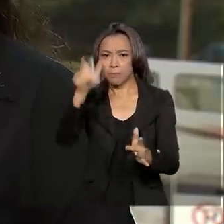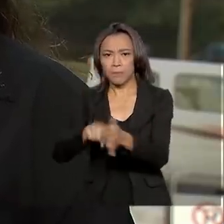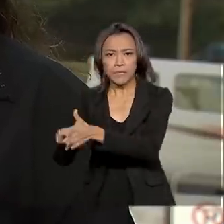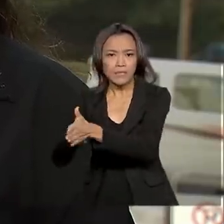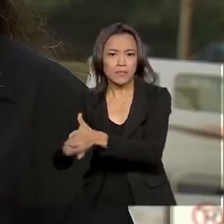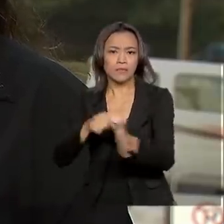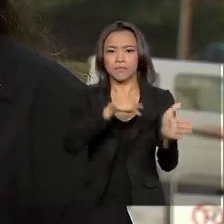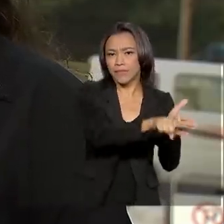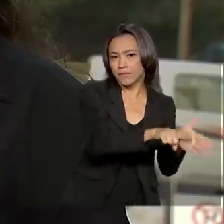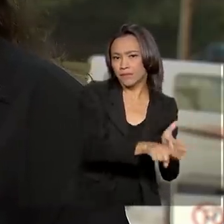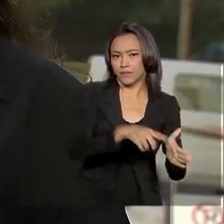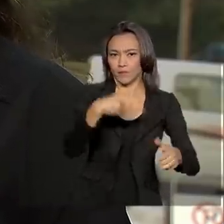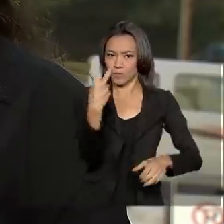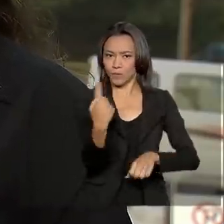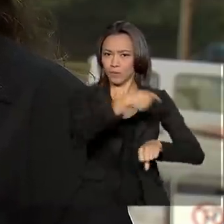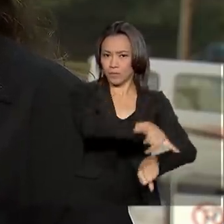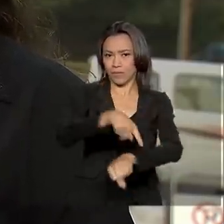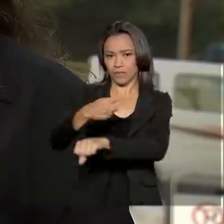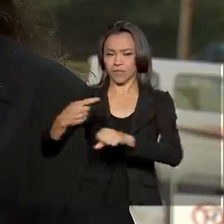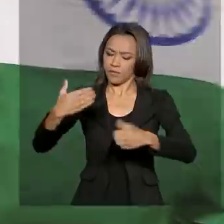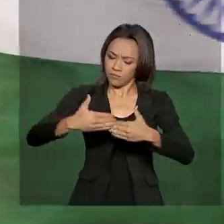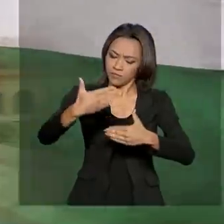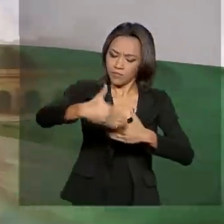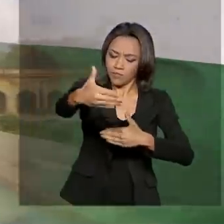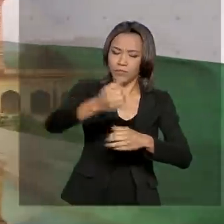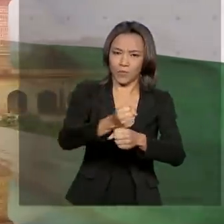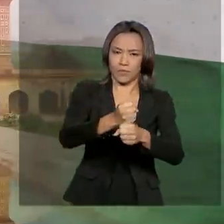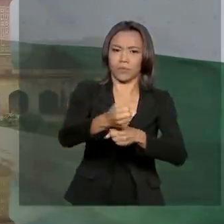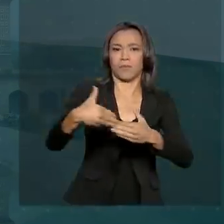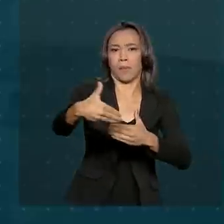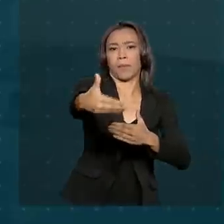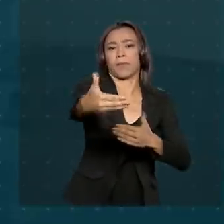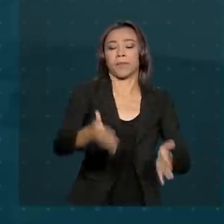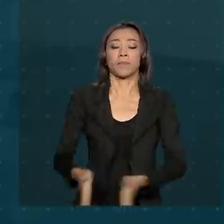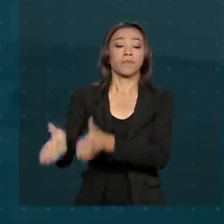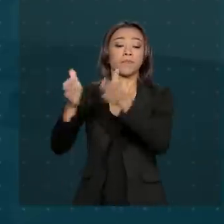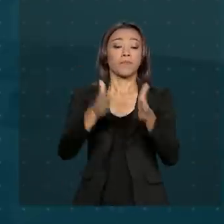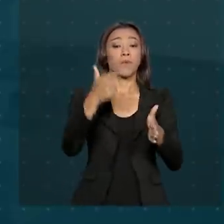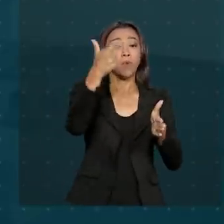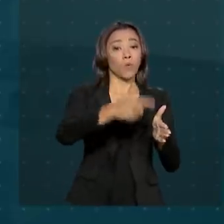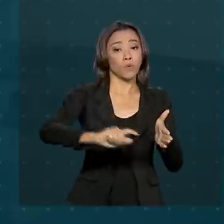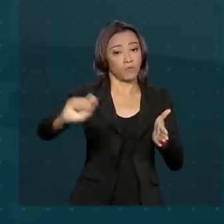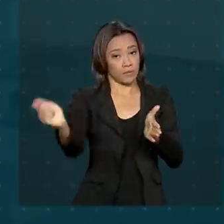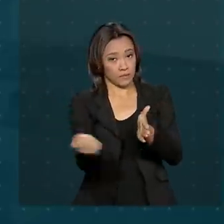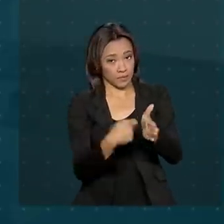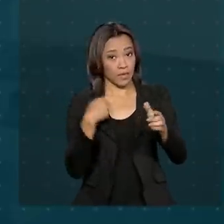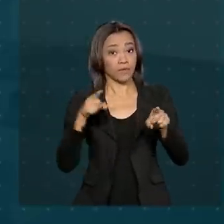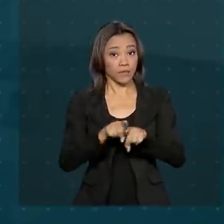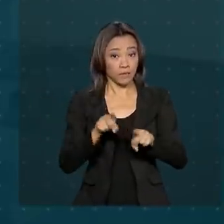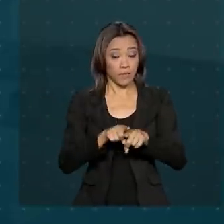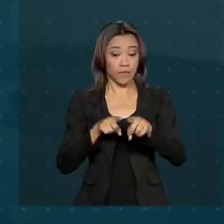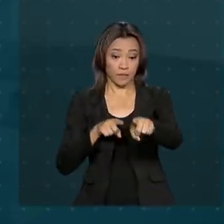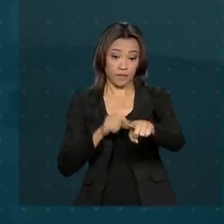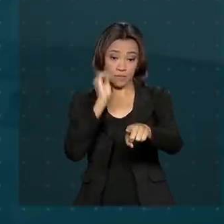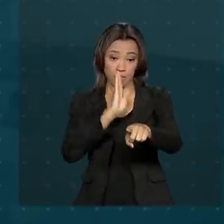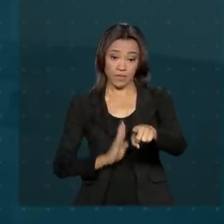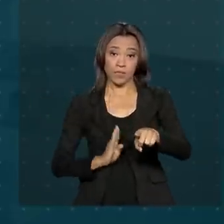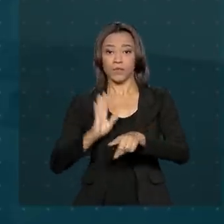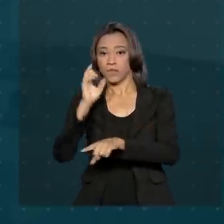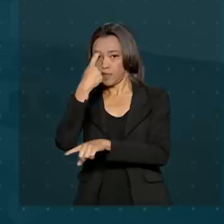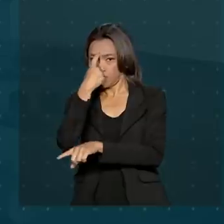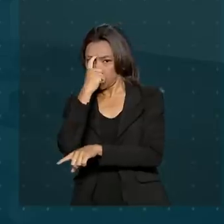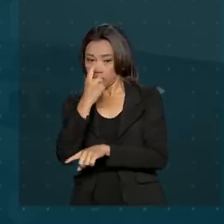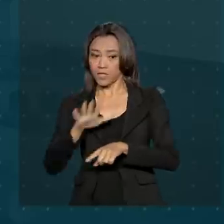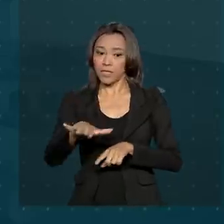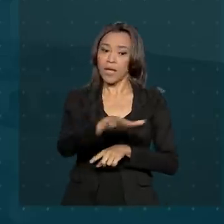brasileiros e indianos nos próximos anos. Um outro acordo firmado entre Brasil e Índia foi na área da previdência social,